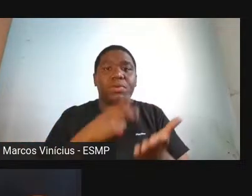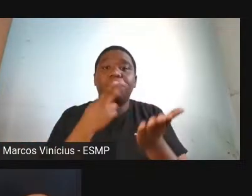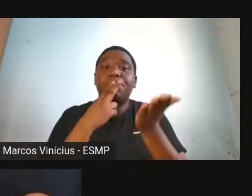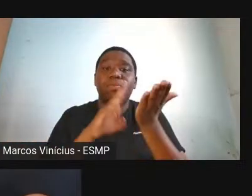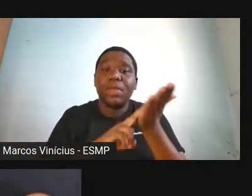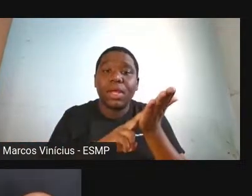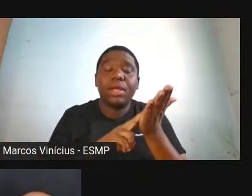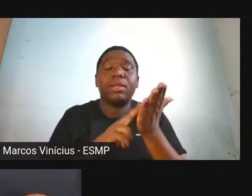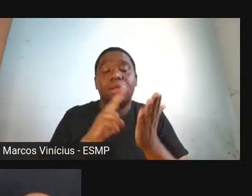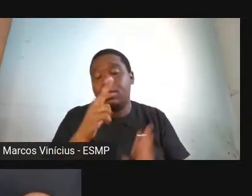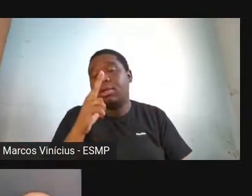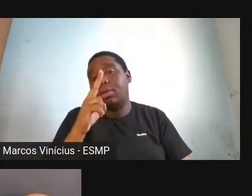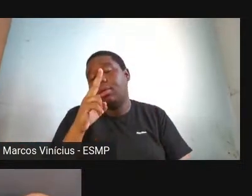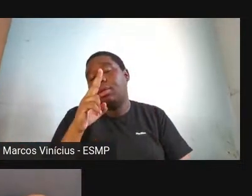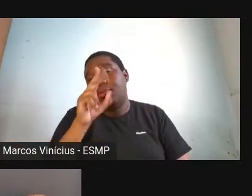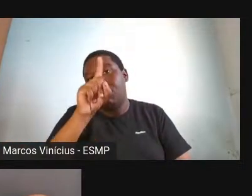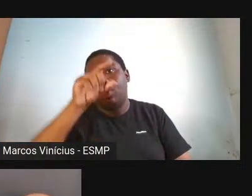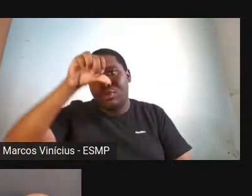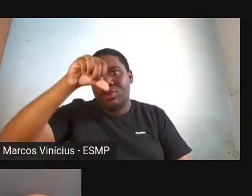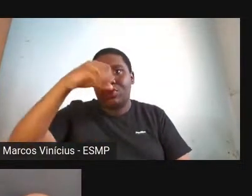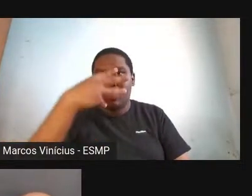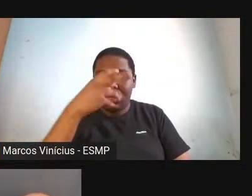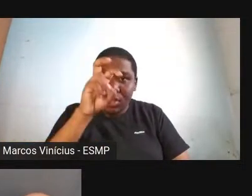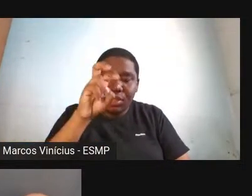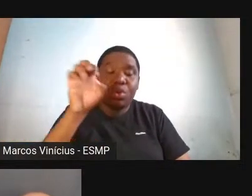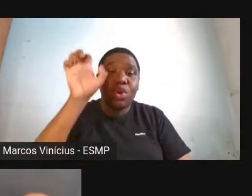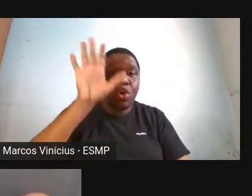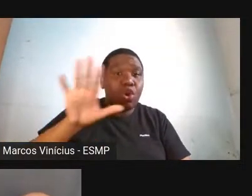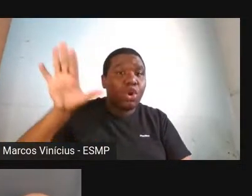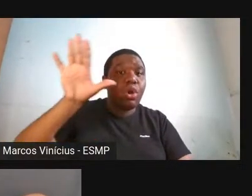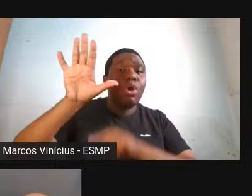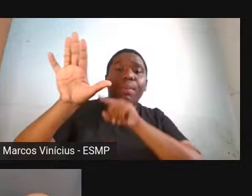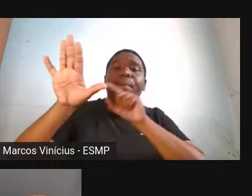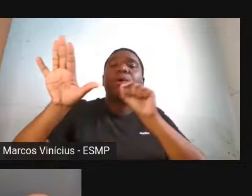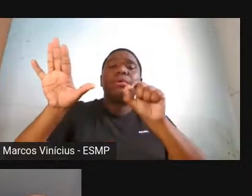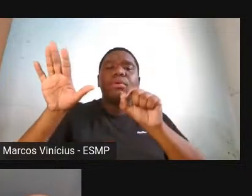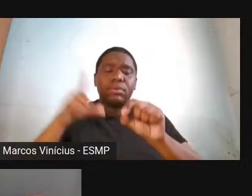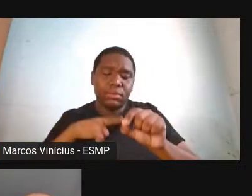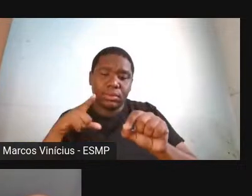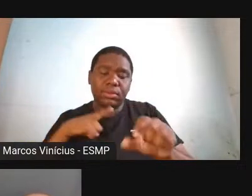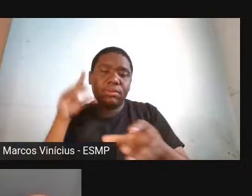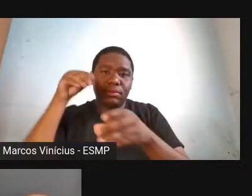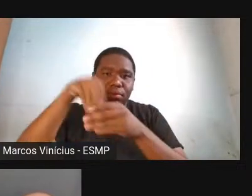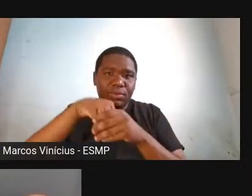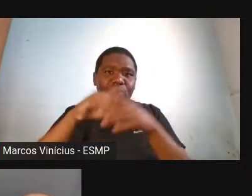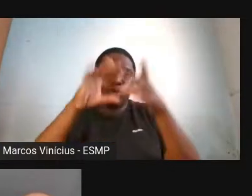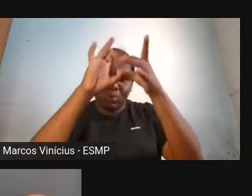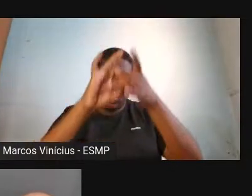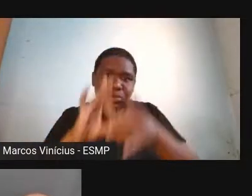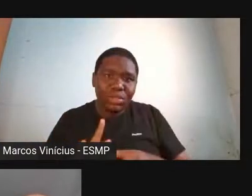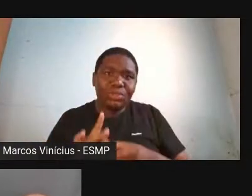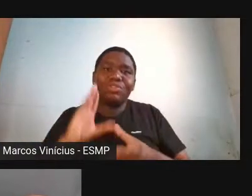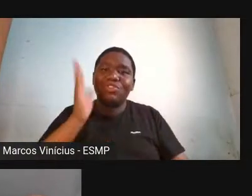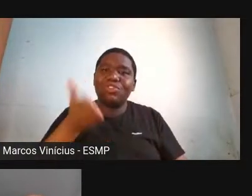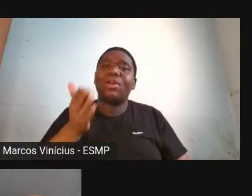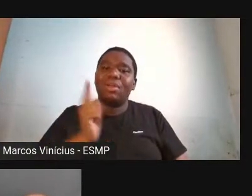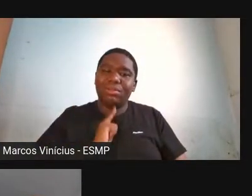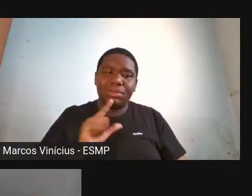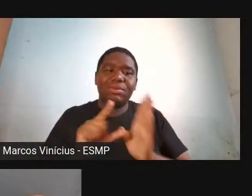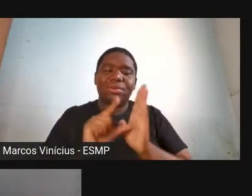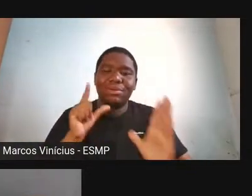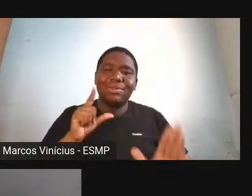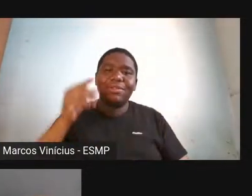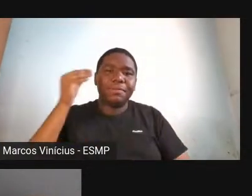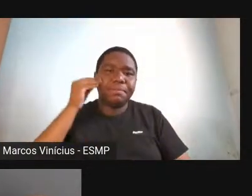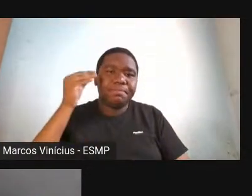em 1945, a Europa encontrava-se naquele contexto, já tinha experimentado,